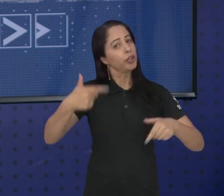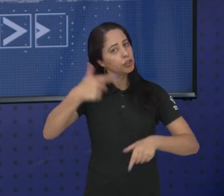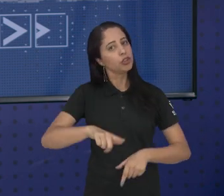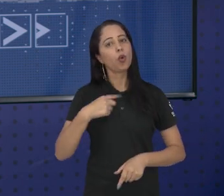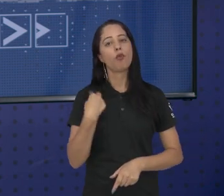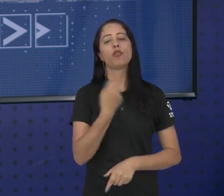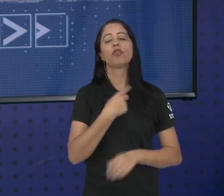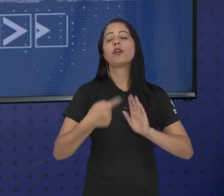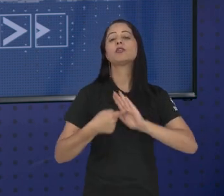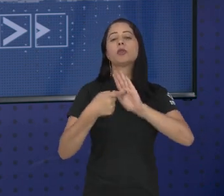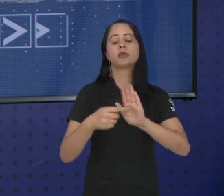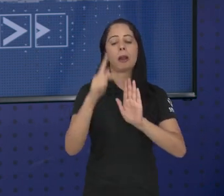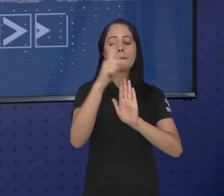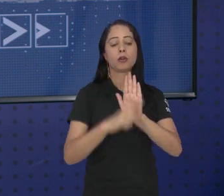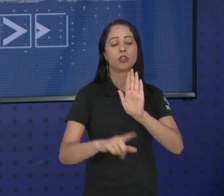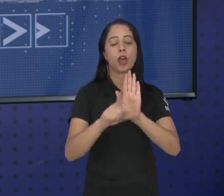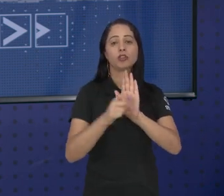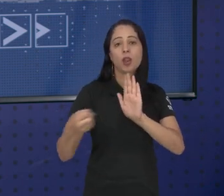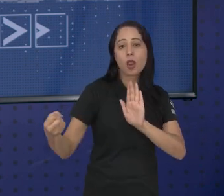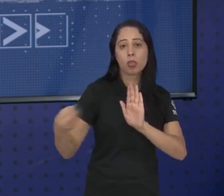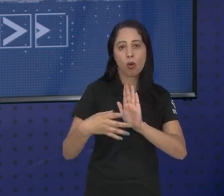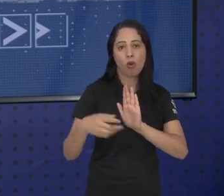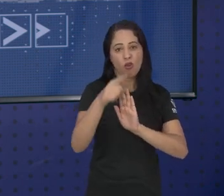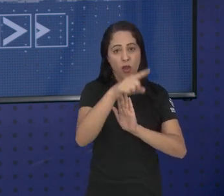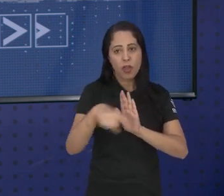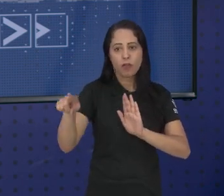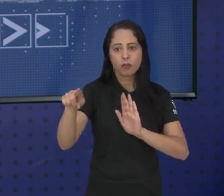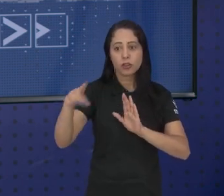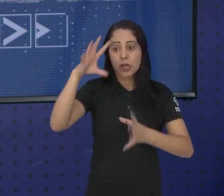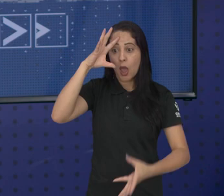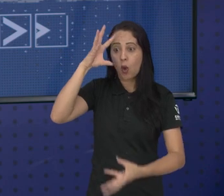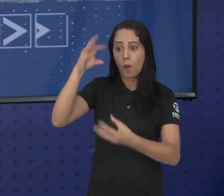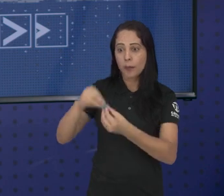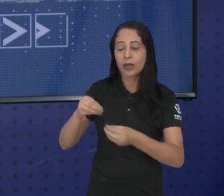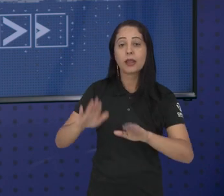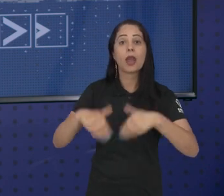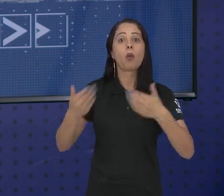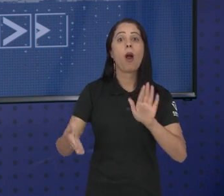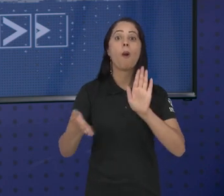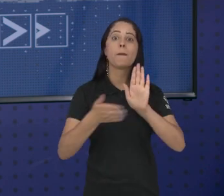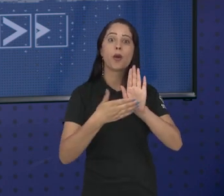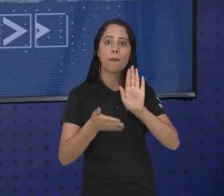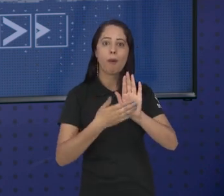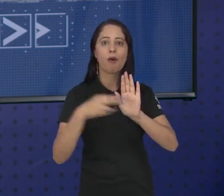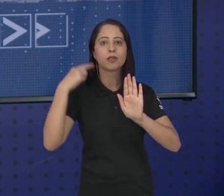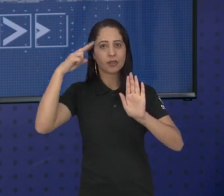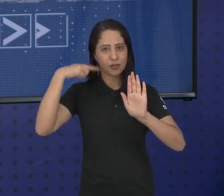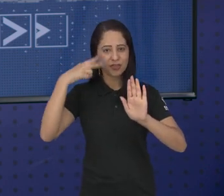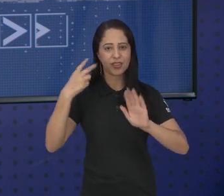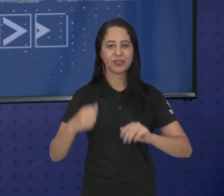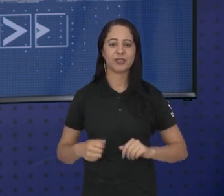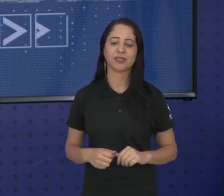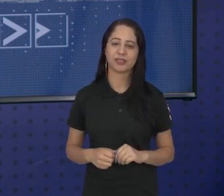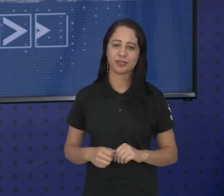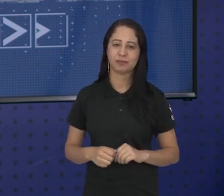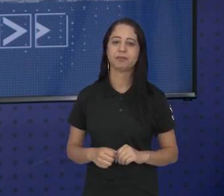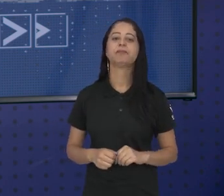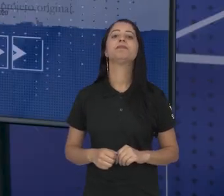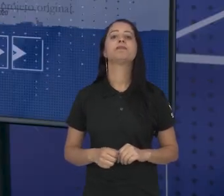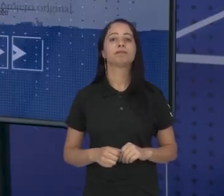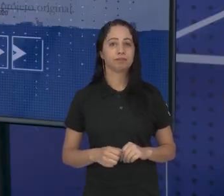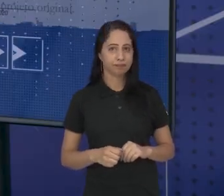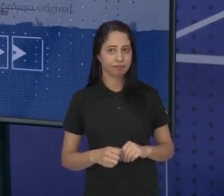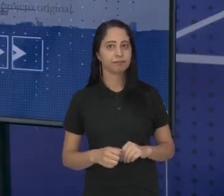a trazer novos projetos de lei para que você acompanhe as leis propostas pelos vereadores aqui desta casa Legislativa